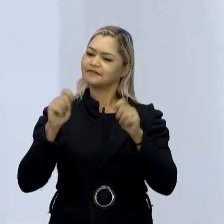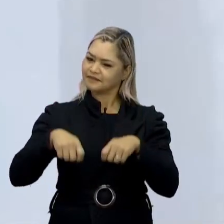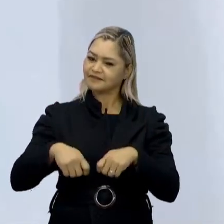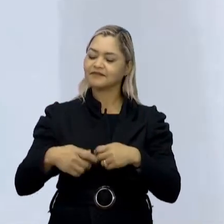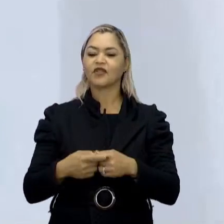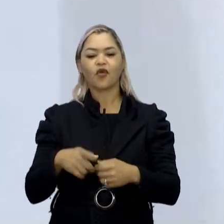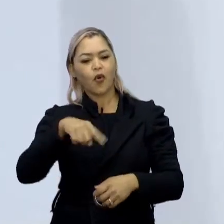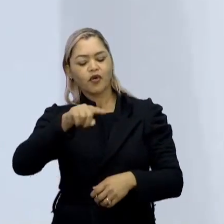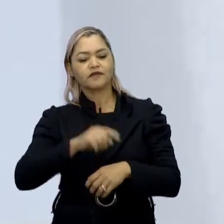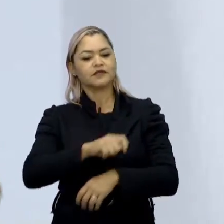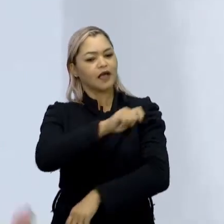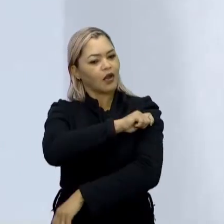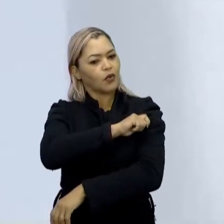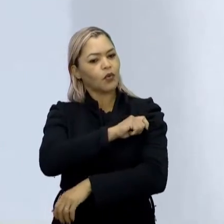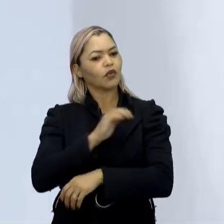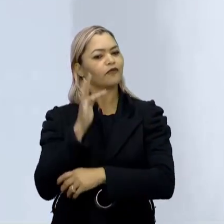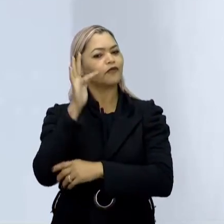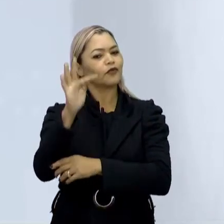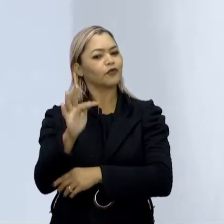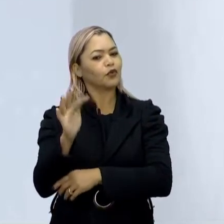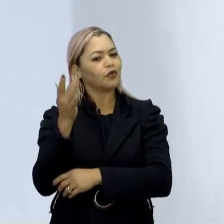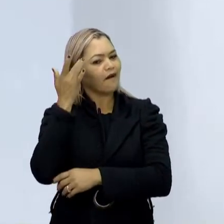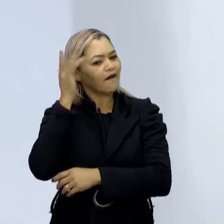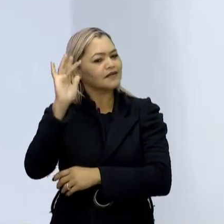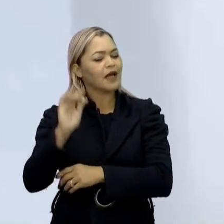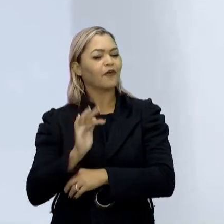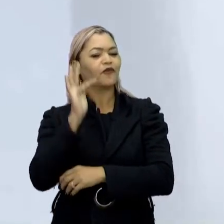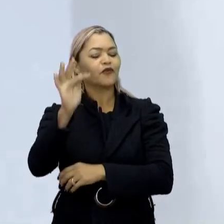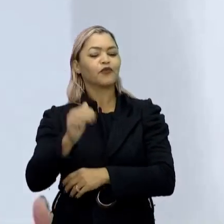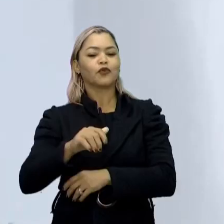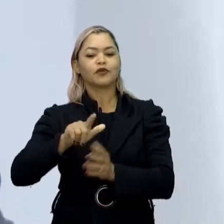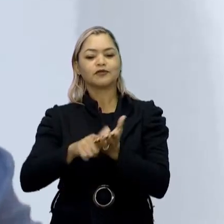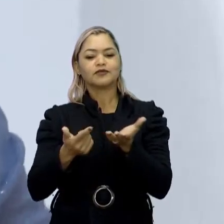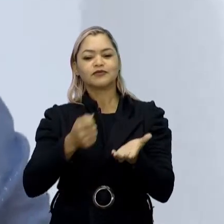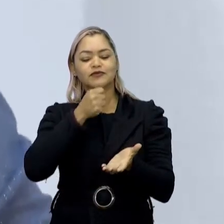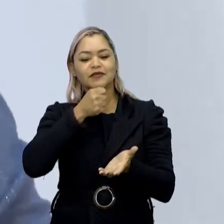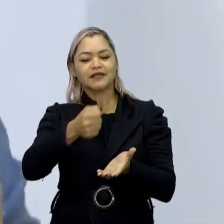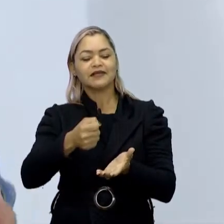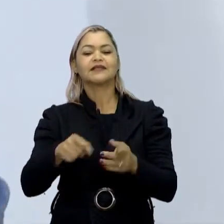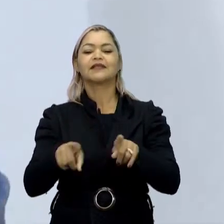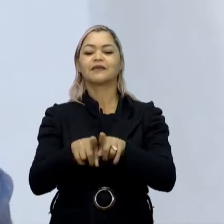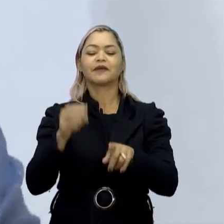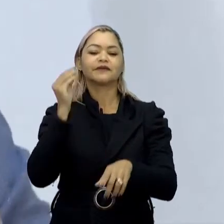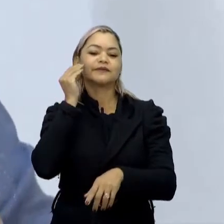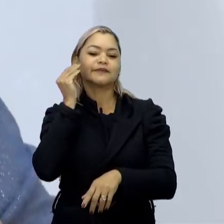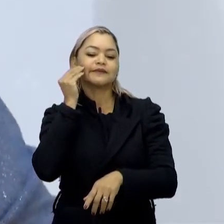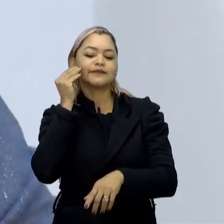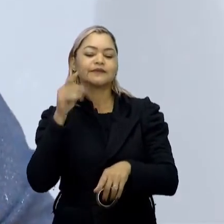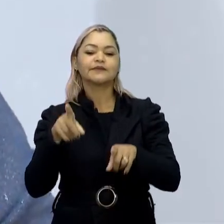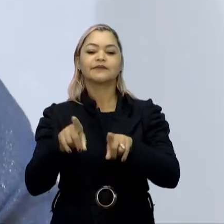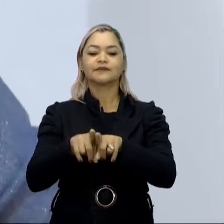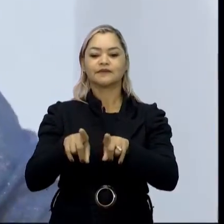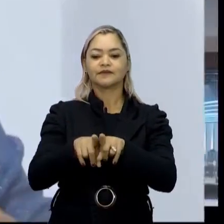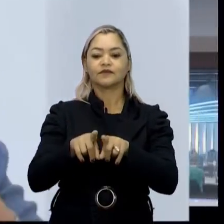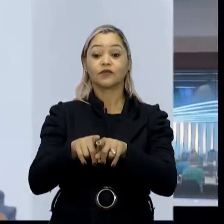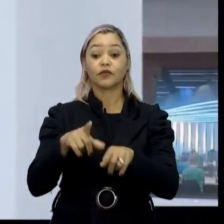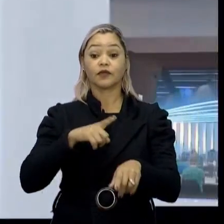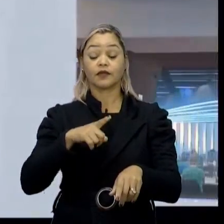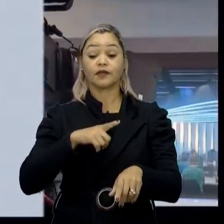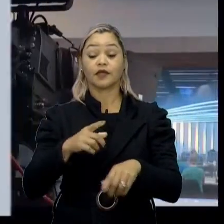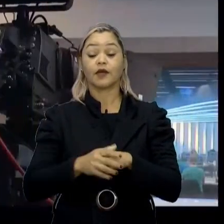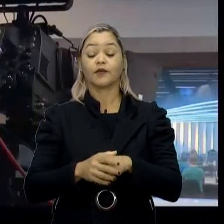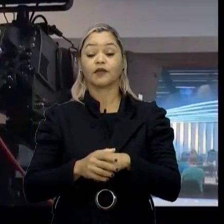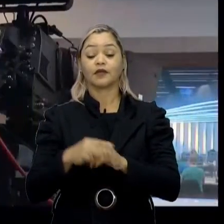Hoje vocês estudantes e quem sabe daqui a pouco jornalistas também, experimentando aí o que temos